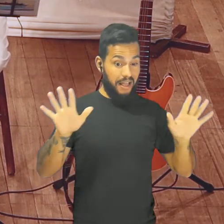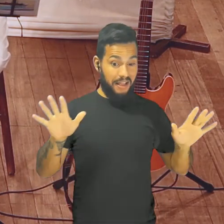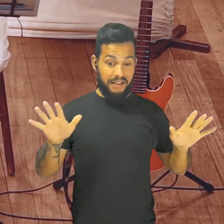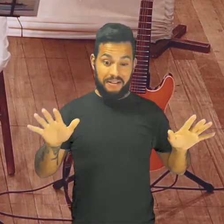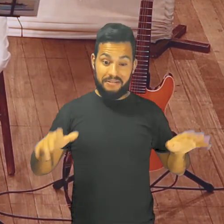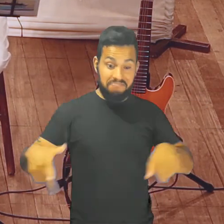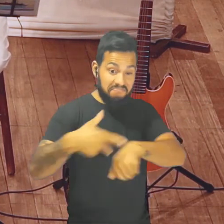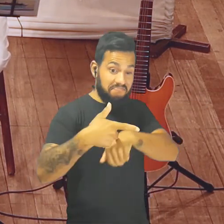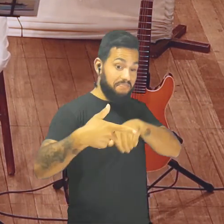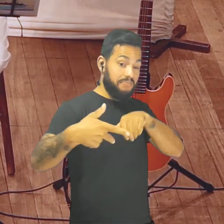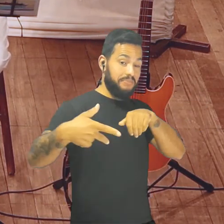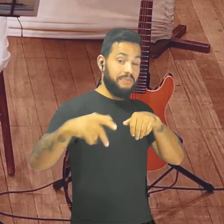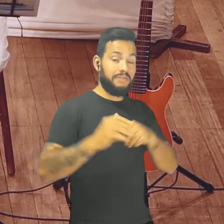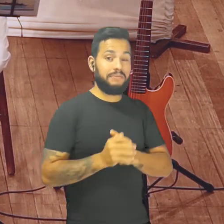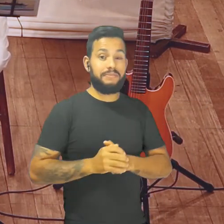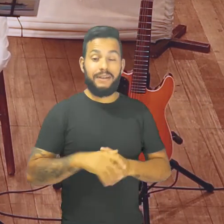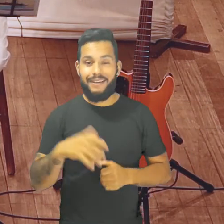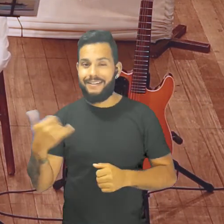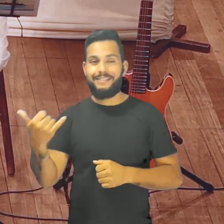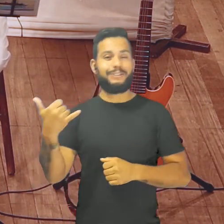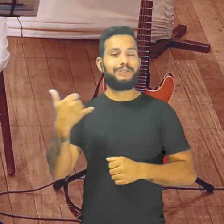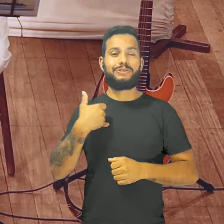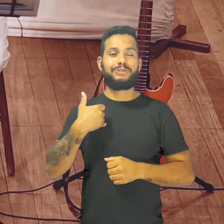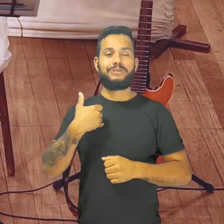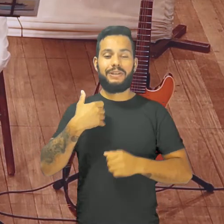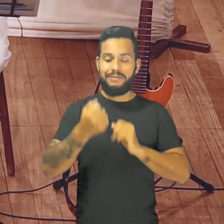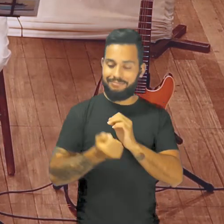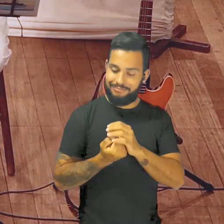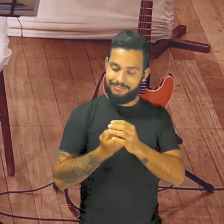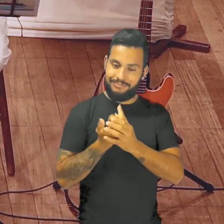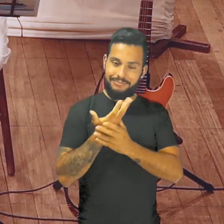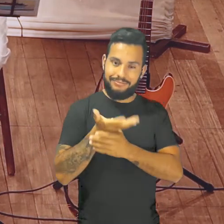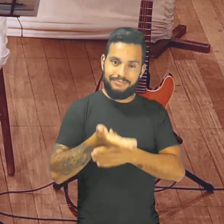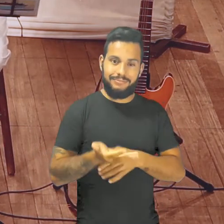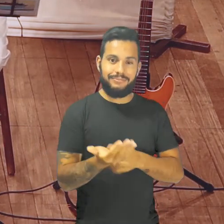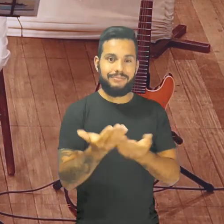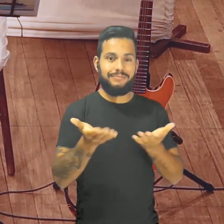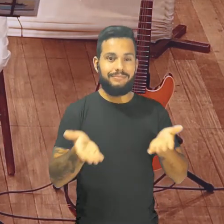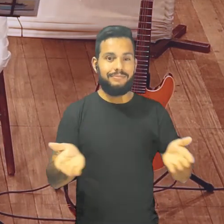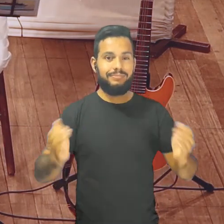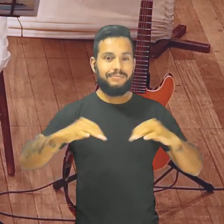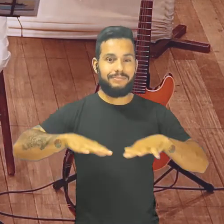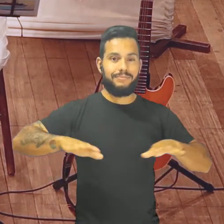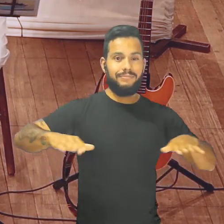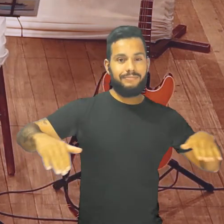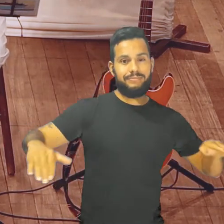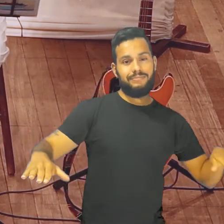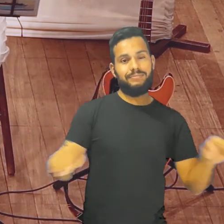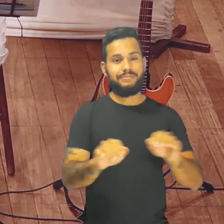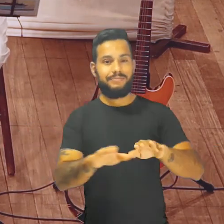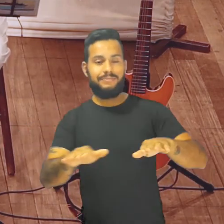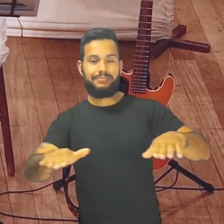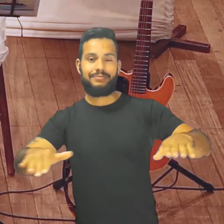favor, nos conte onde é nascente esta bela fonte,